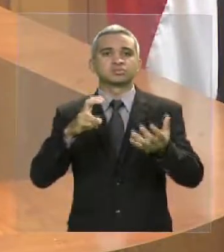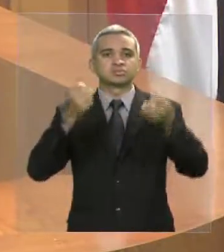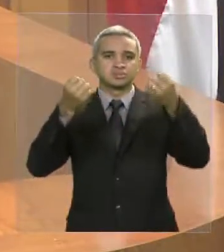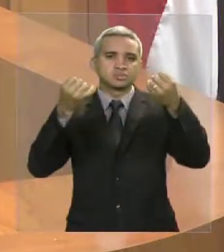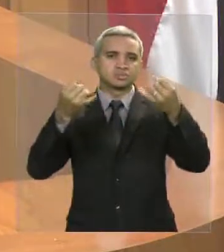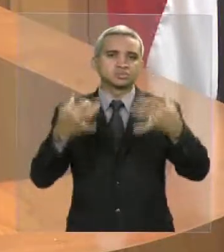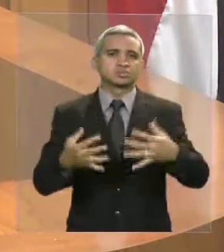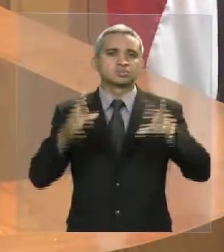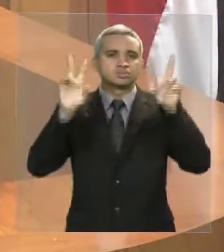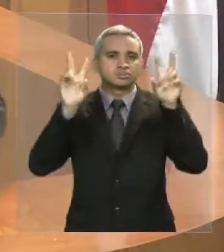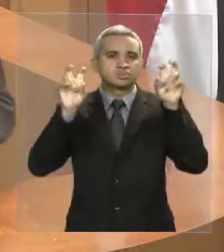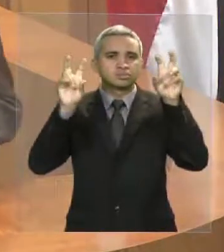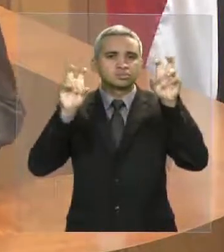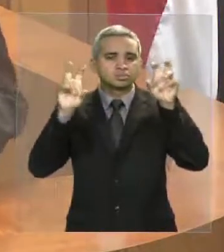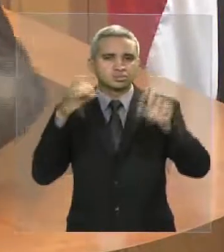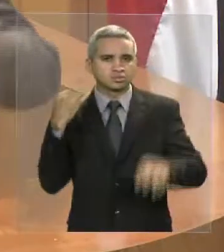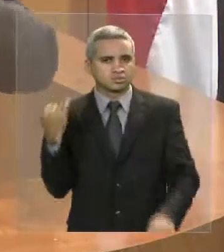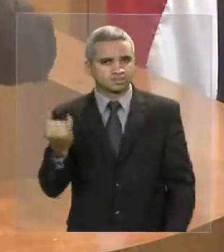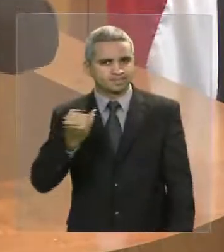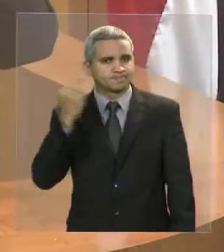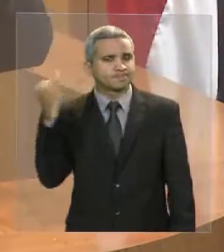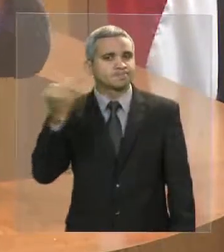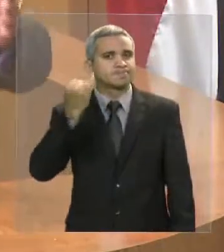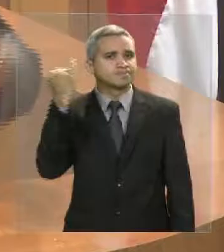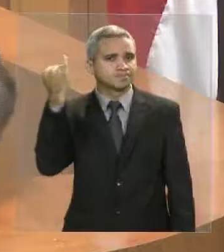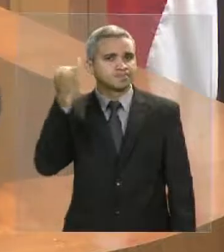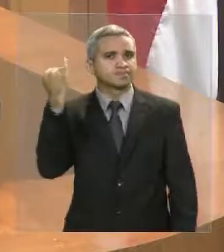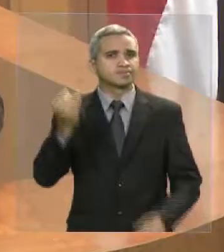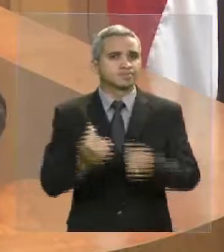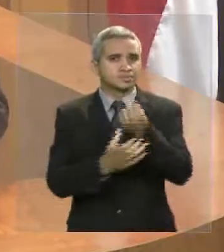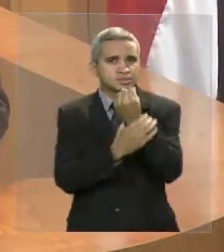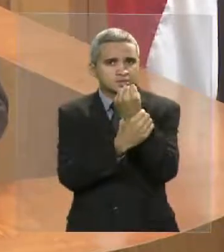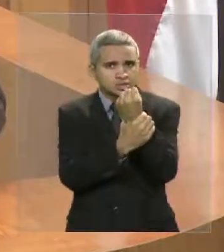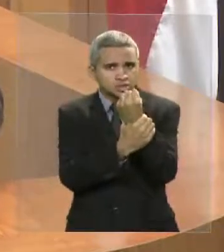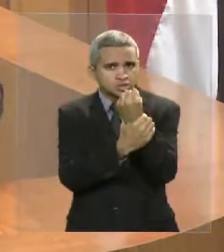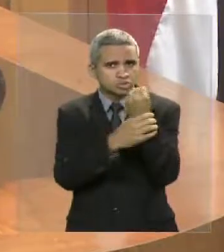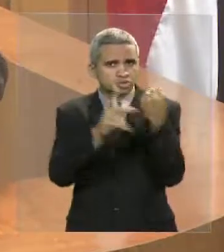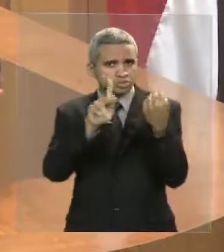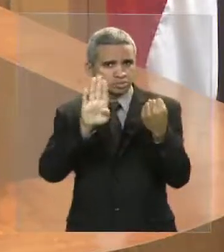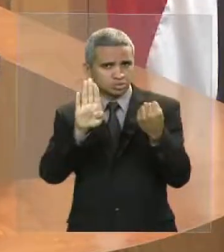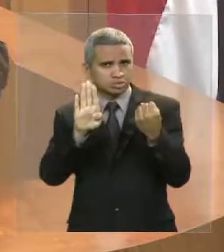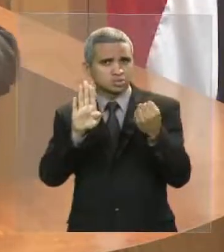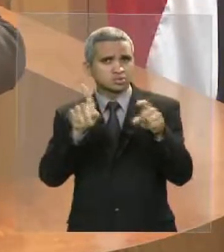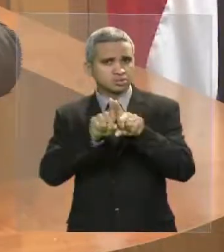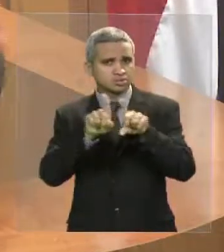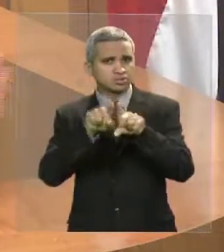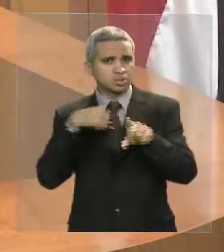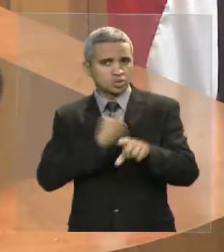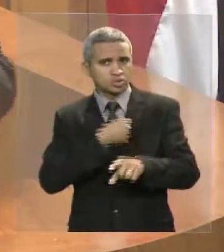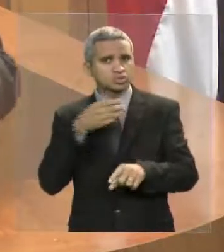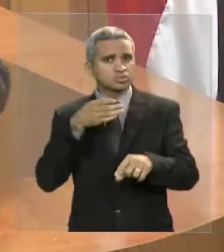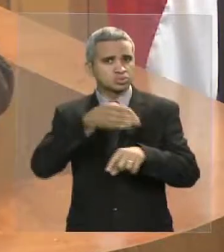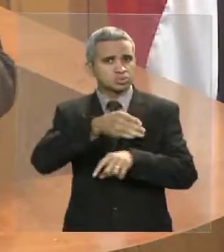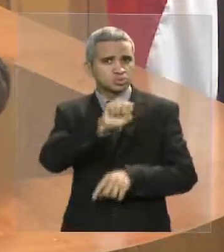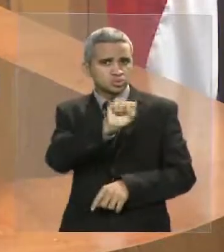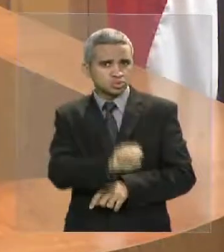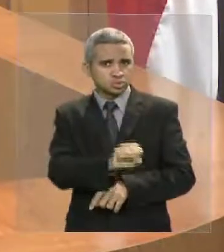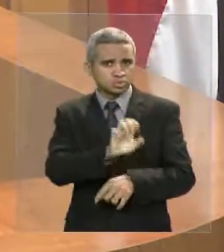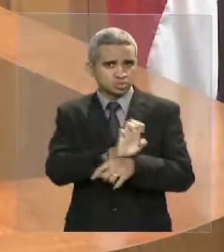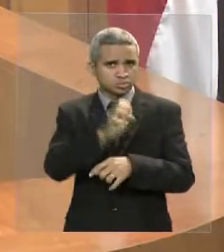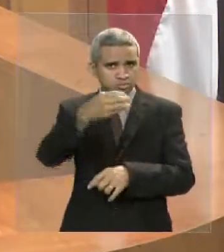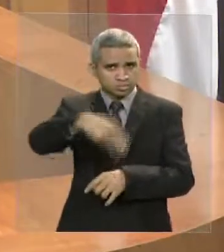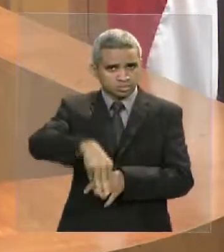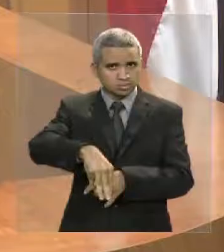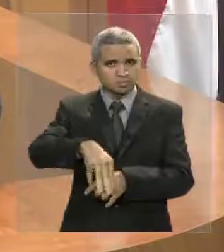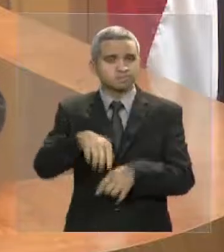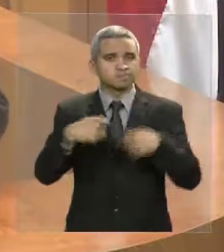até porque, ao falar de segurança pública, ao falar que estamos indo ao sul do Estado, é preciso defender todas as regiões do